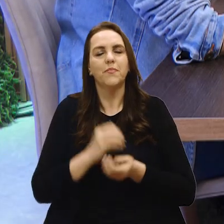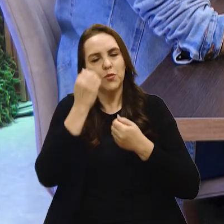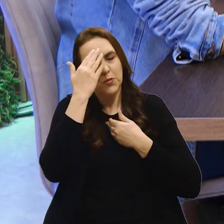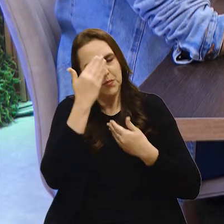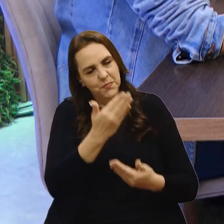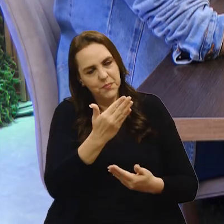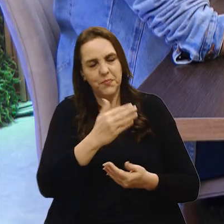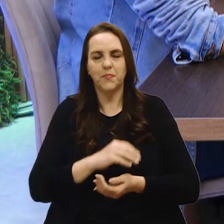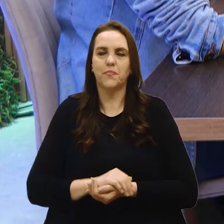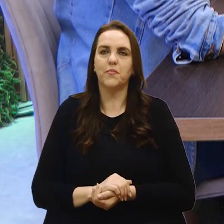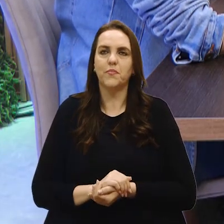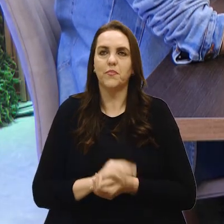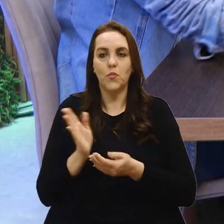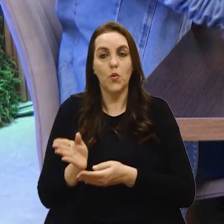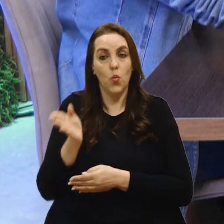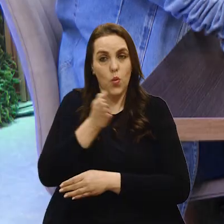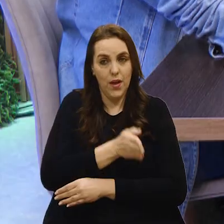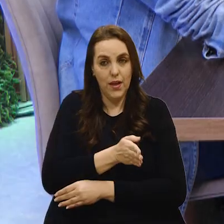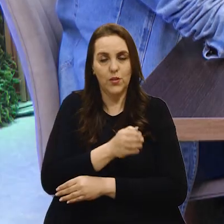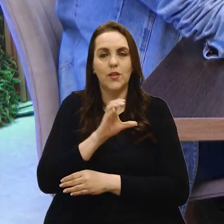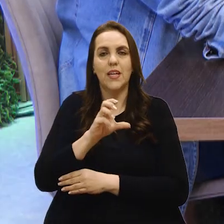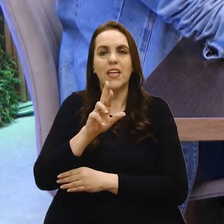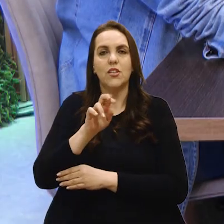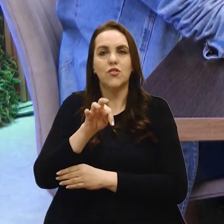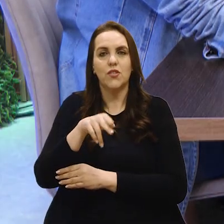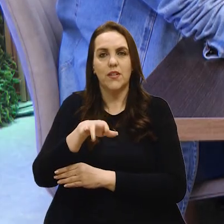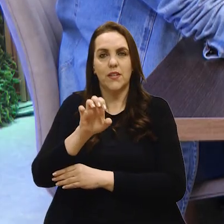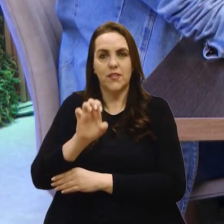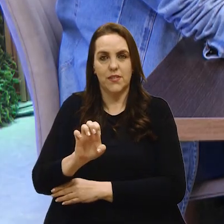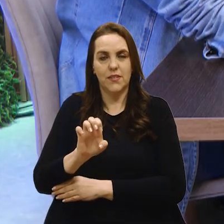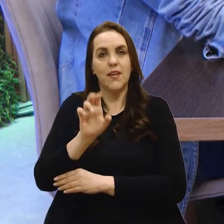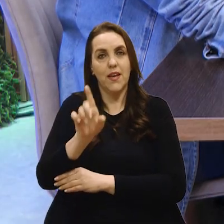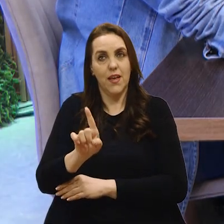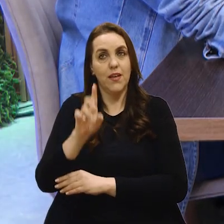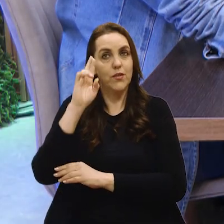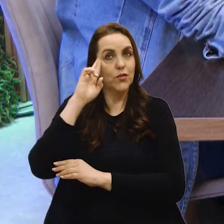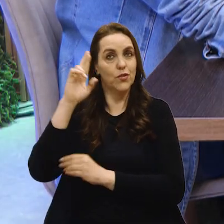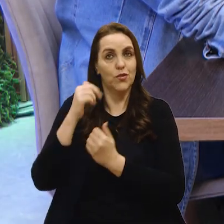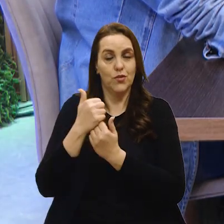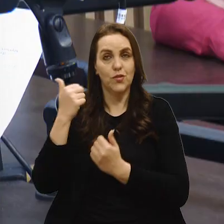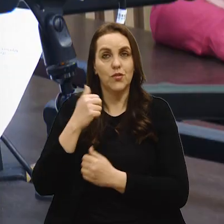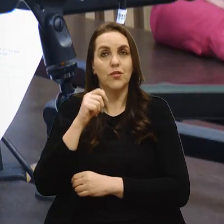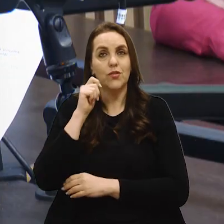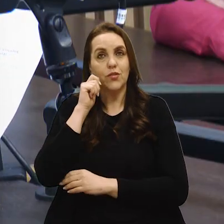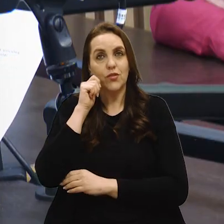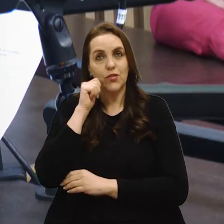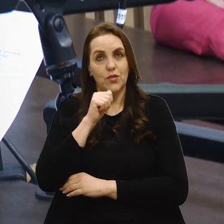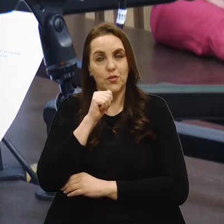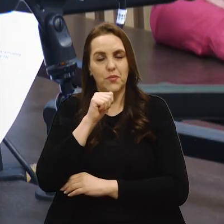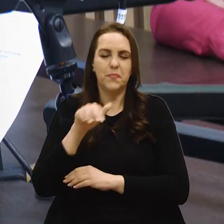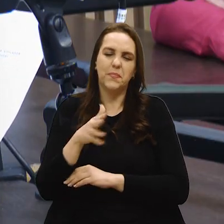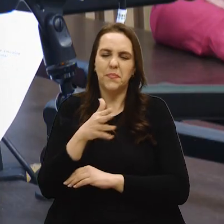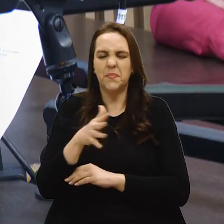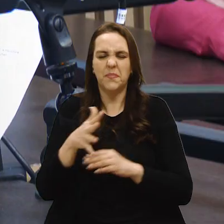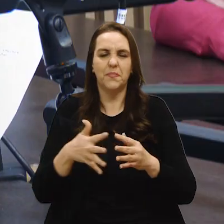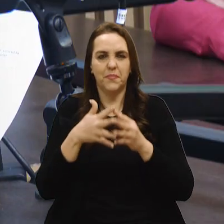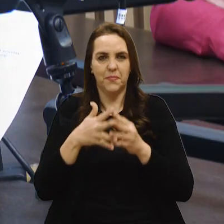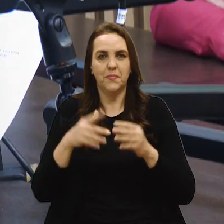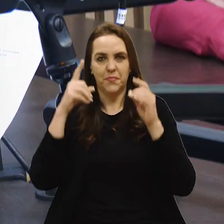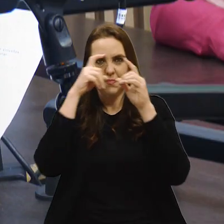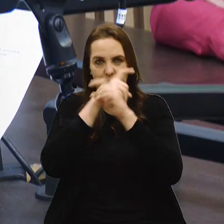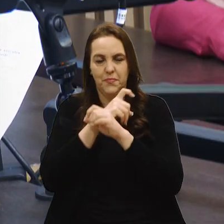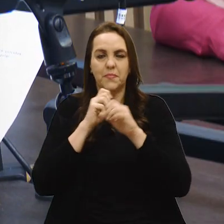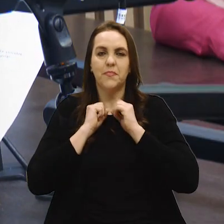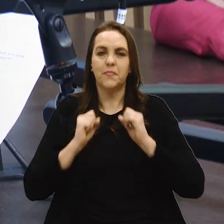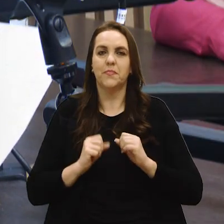Muito obrigado. Também ao lado está a Cristiane Oliboni, que é diretora de média complexidade da Secretaria